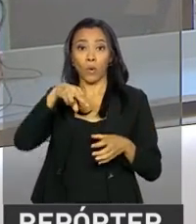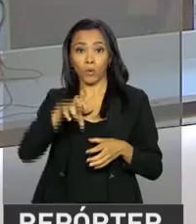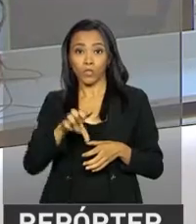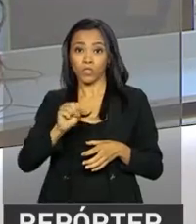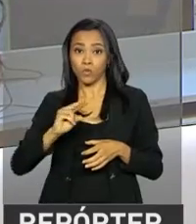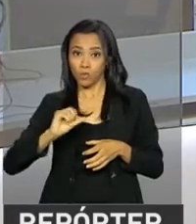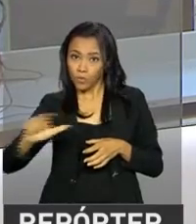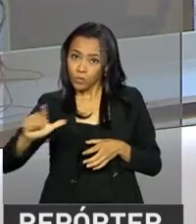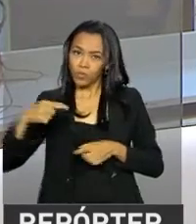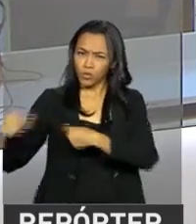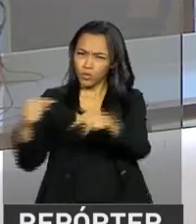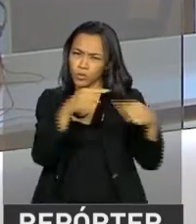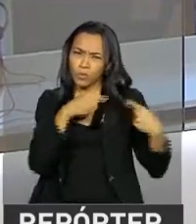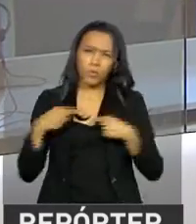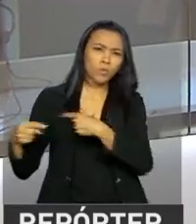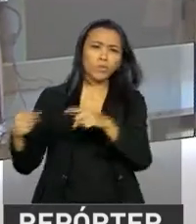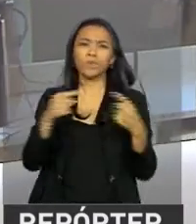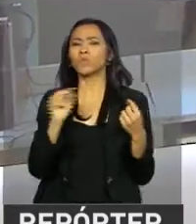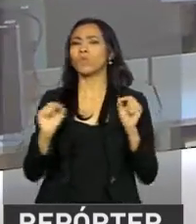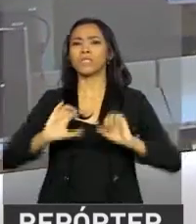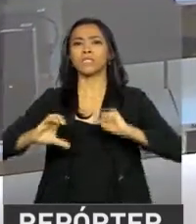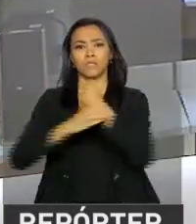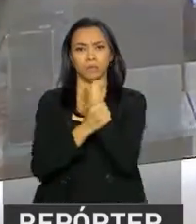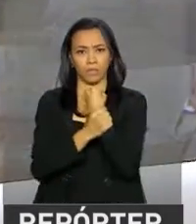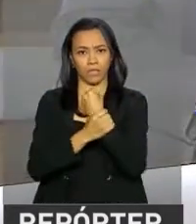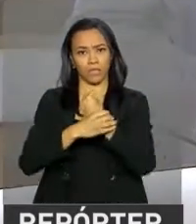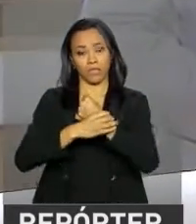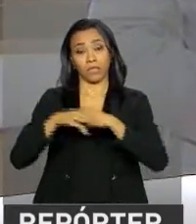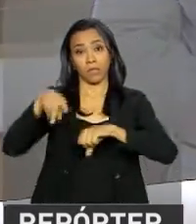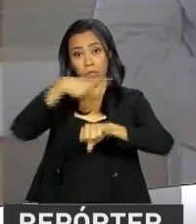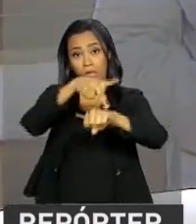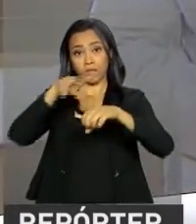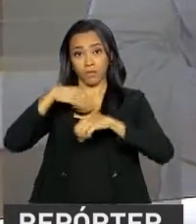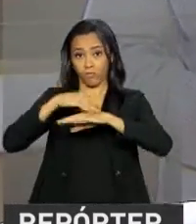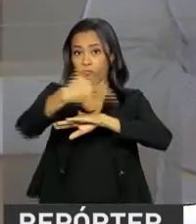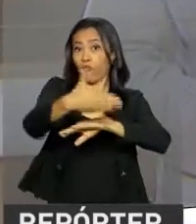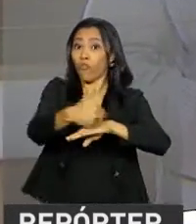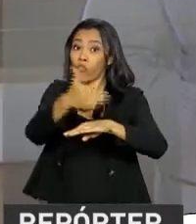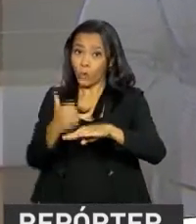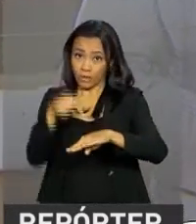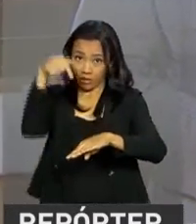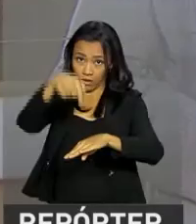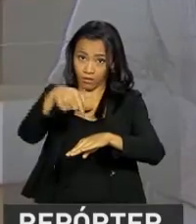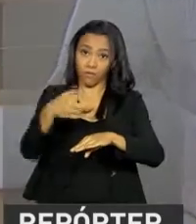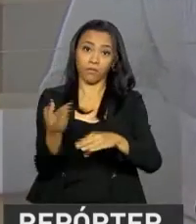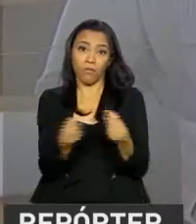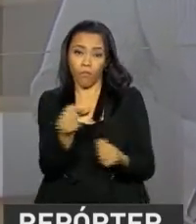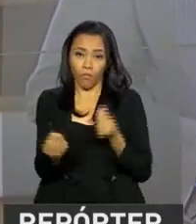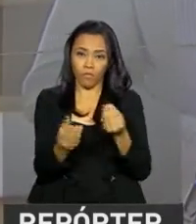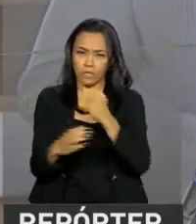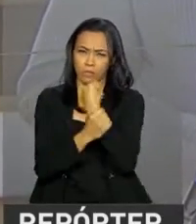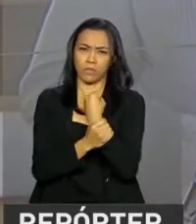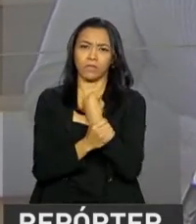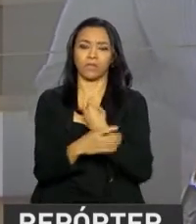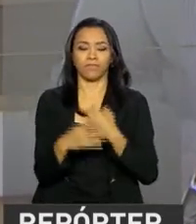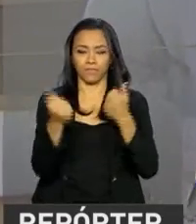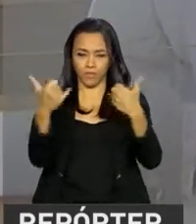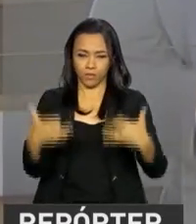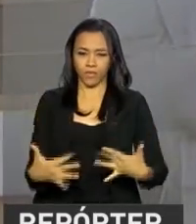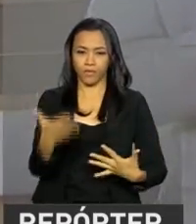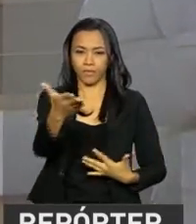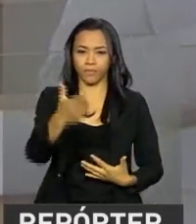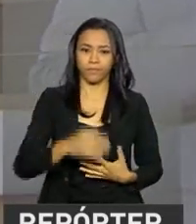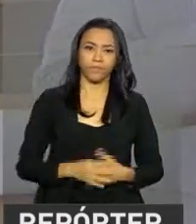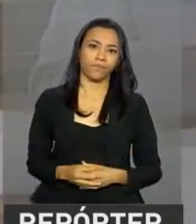segurança nas fronteiras. O repórter João Pedro Neto traz as informações ao vivo para a gente. Oi, João Pedro.